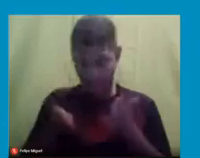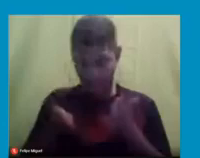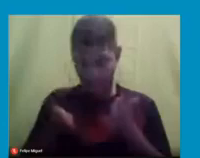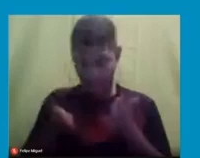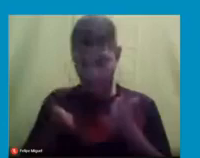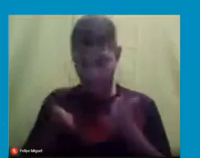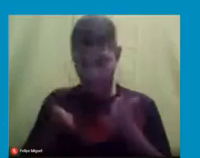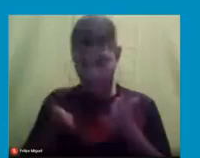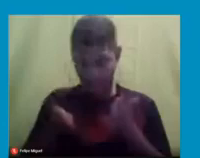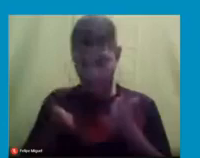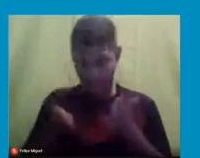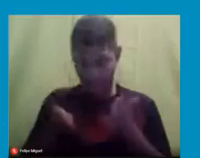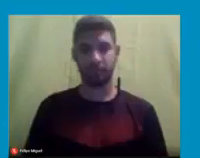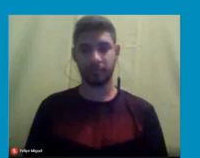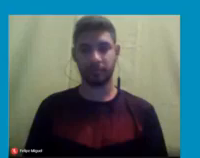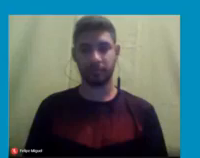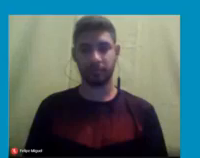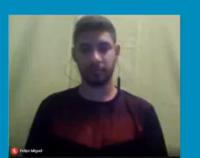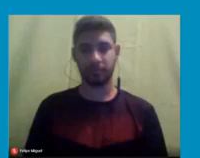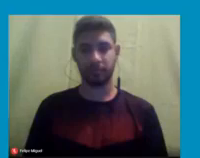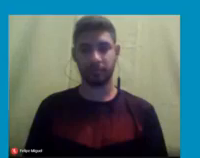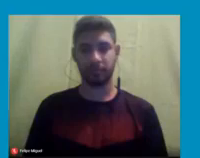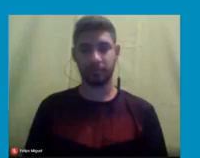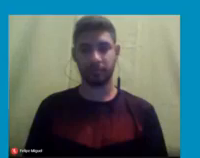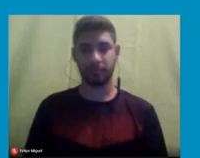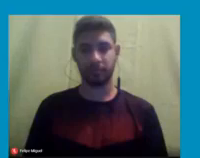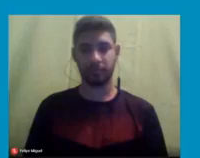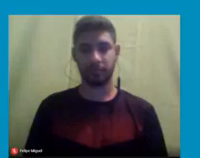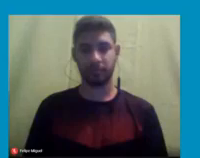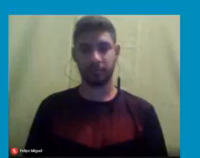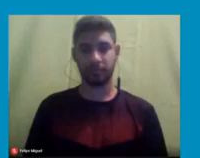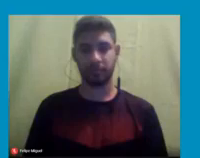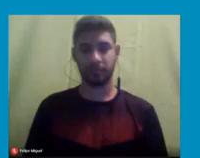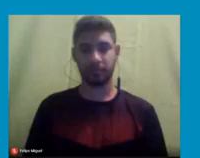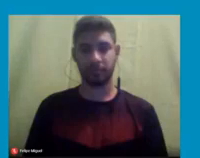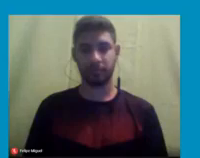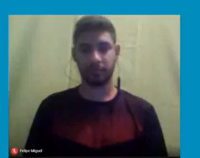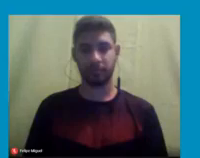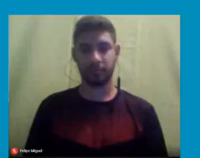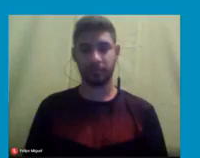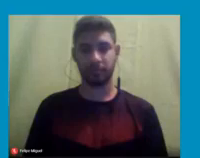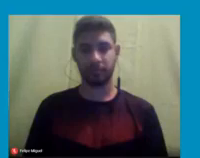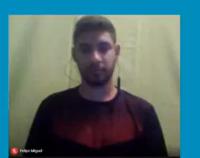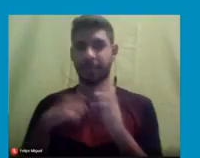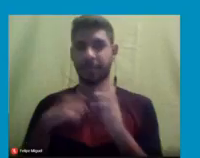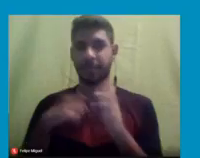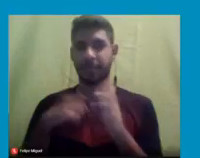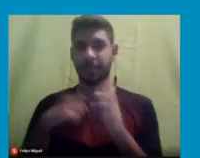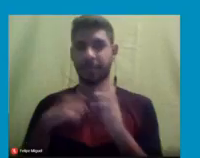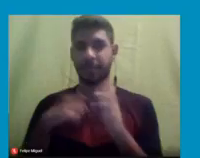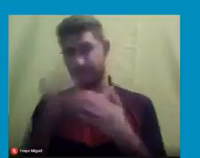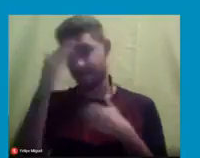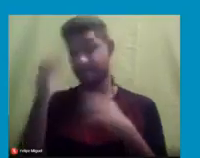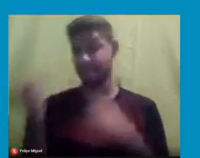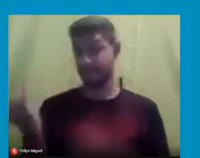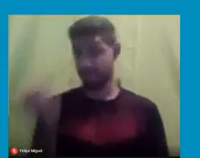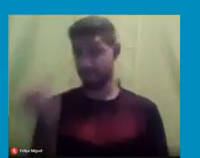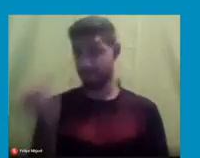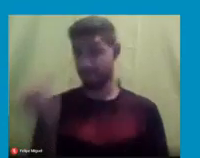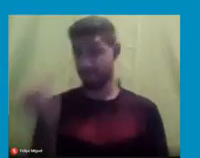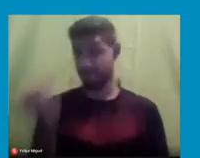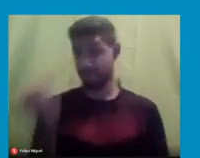Também com contigo, né? Todos esses que estão nos acompanhando, pessoal, é muito importante esse debate.